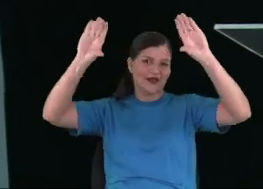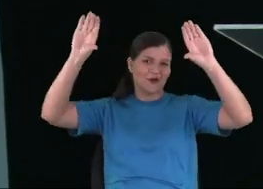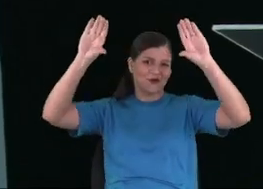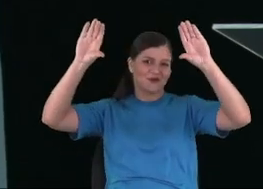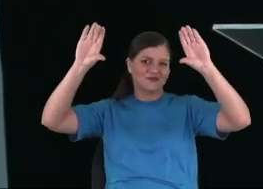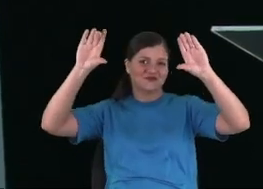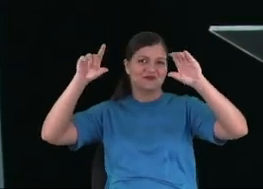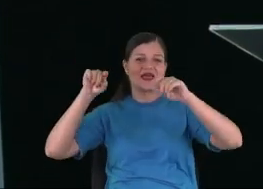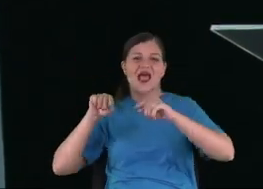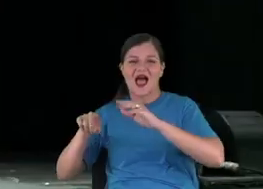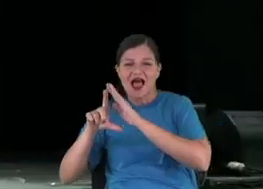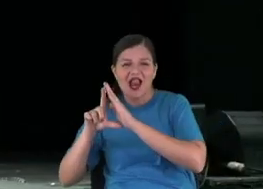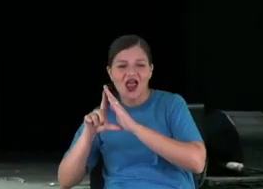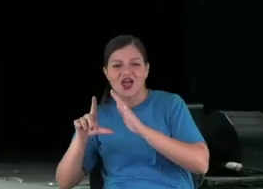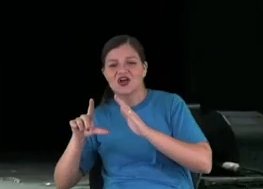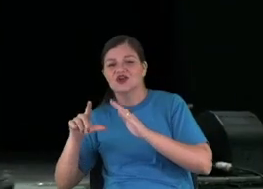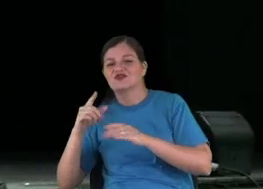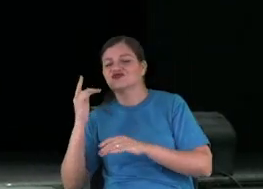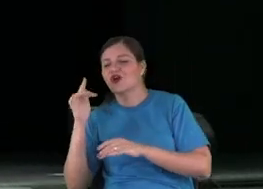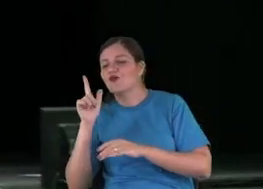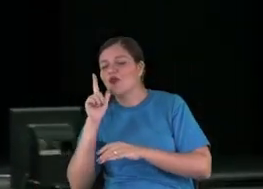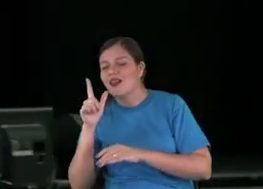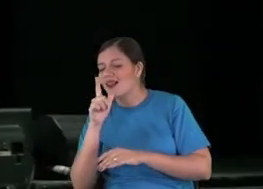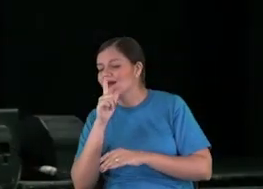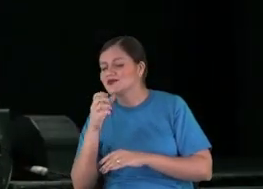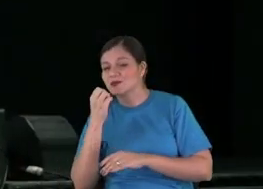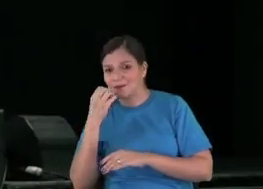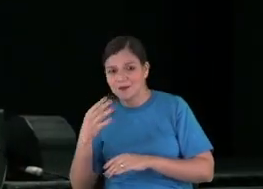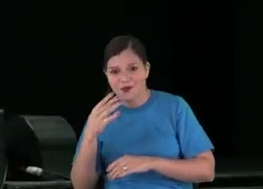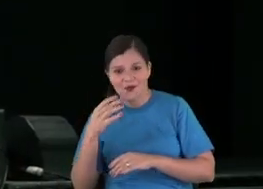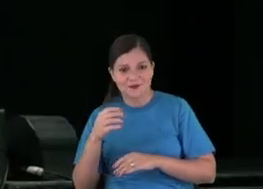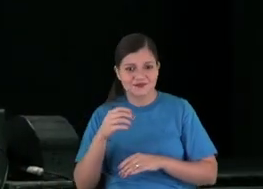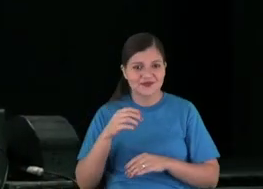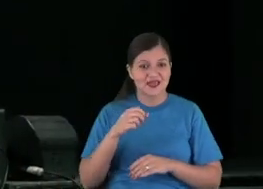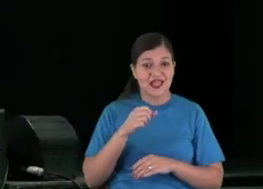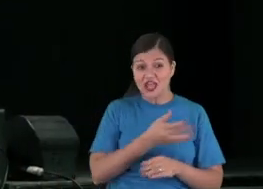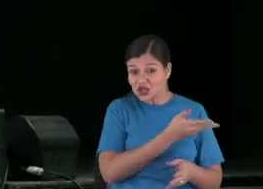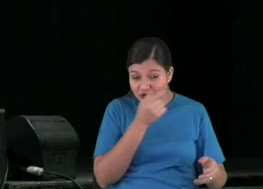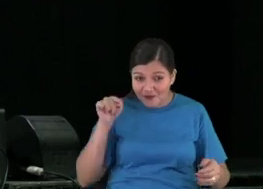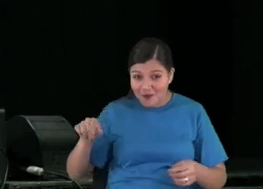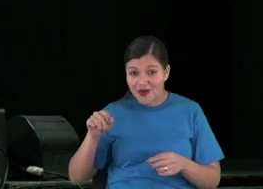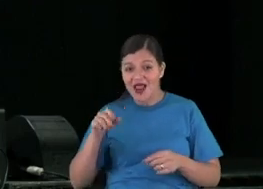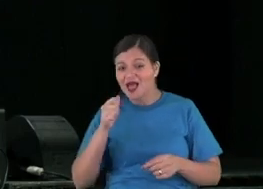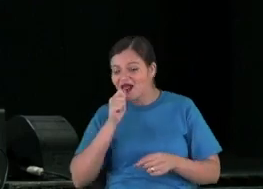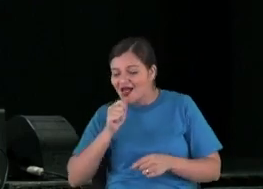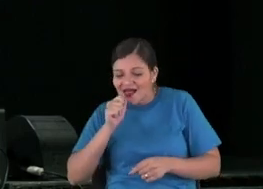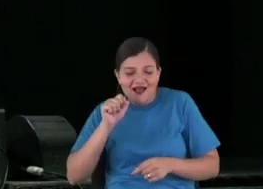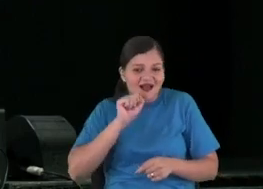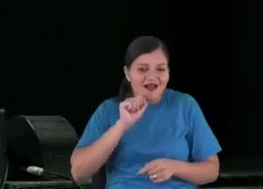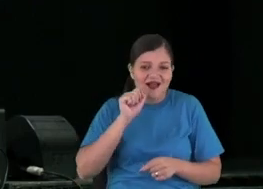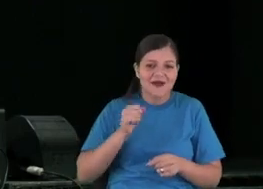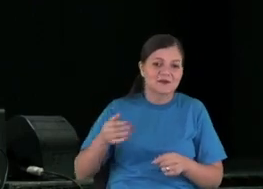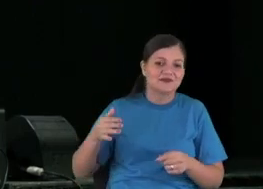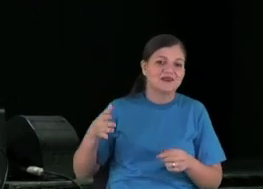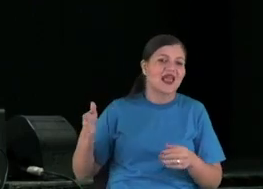nós vamos para a lanchonete da Lobraz e você vai tomar tanto sorvete, tanto milkshake, até